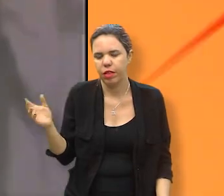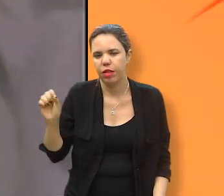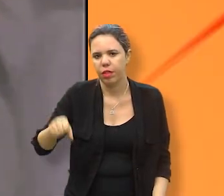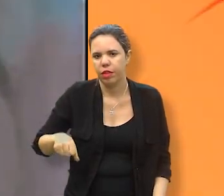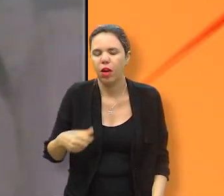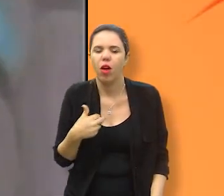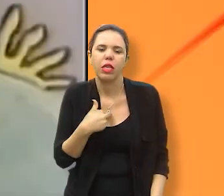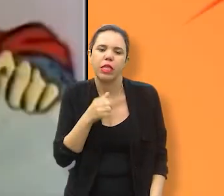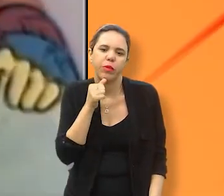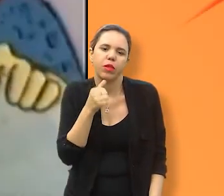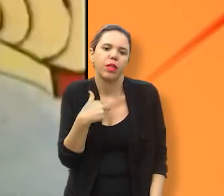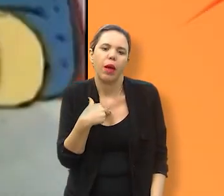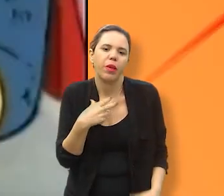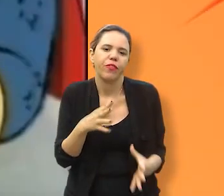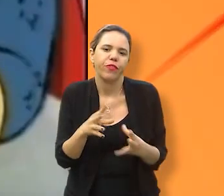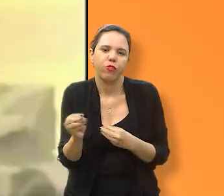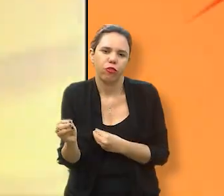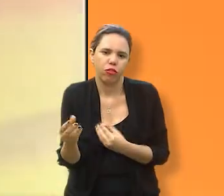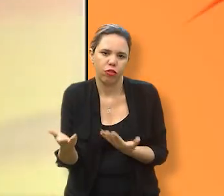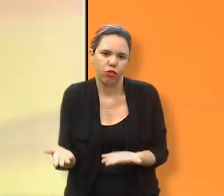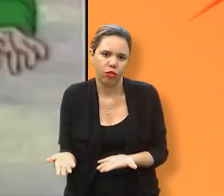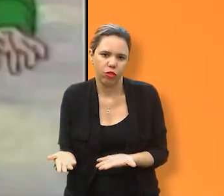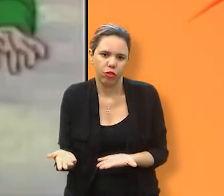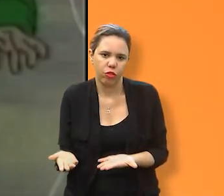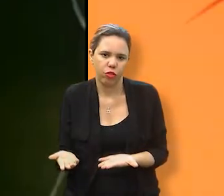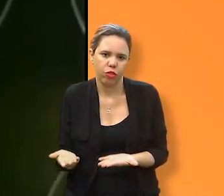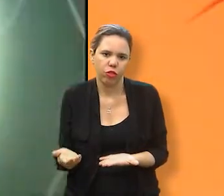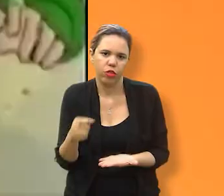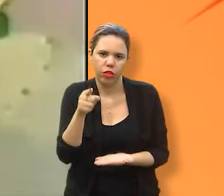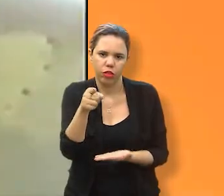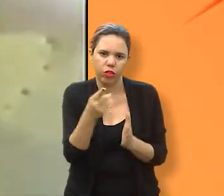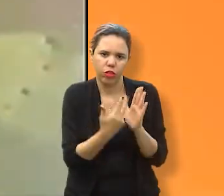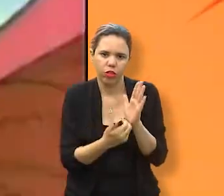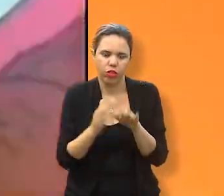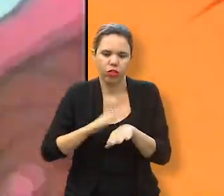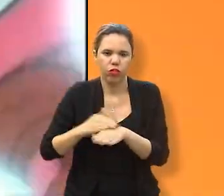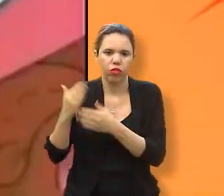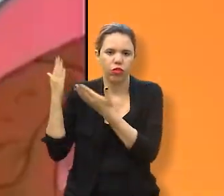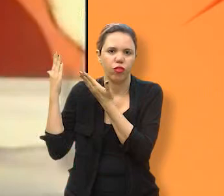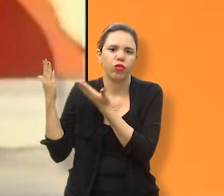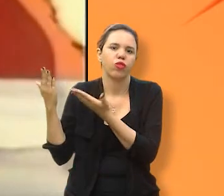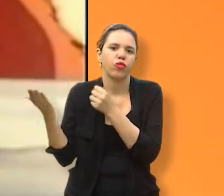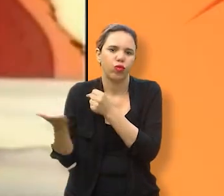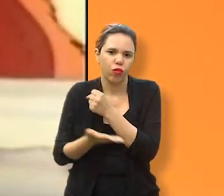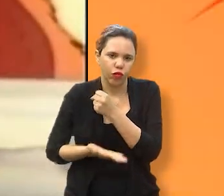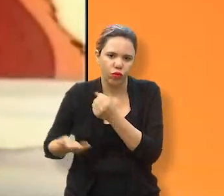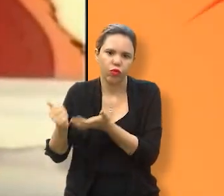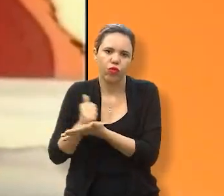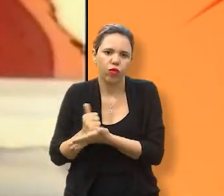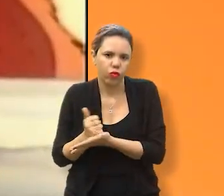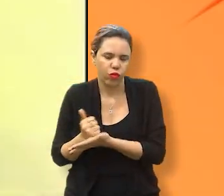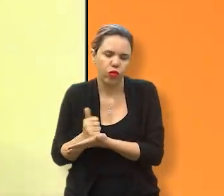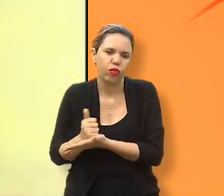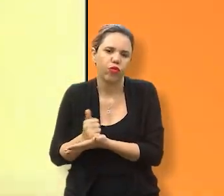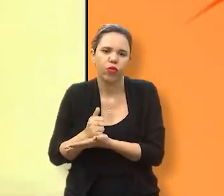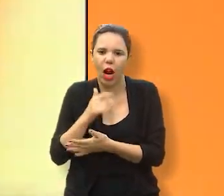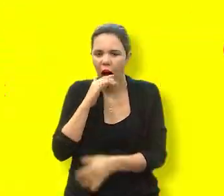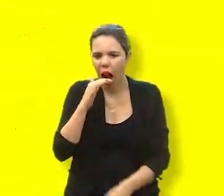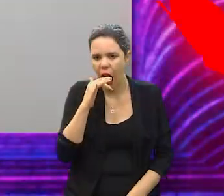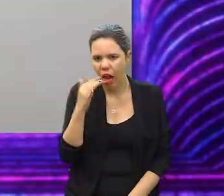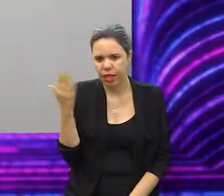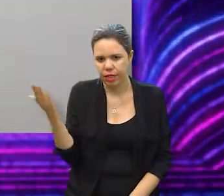tem como fugir de Caverna do Dragão, porque foi a base do jogo, né? O Dungeons and Dragons é a base do